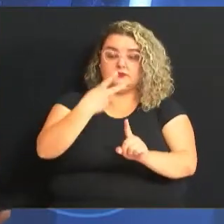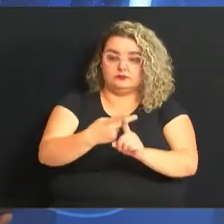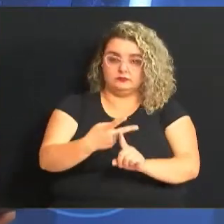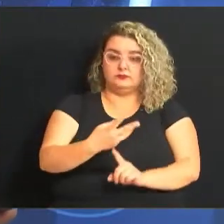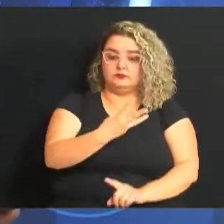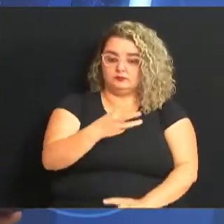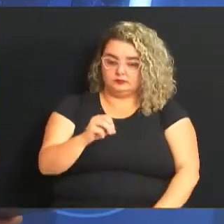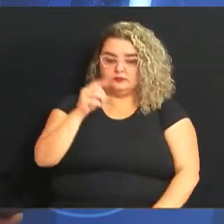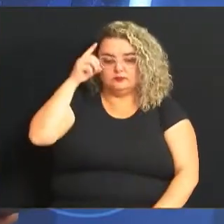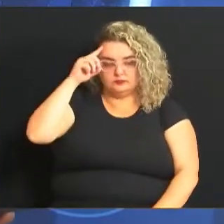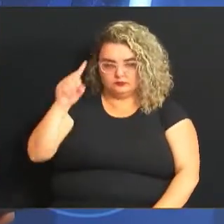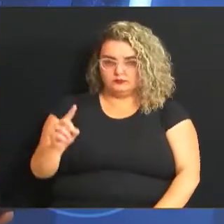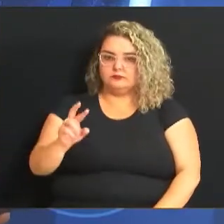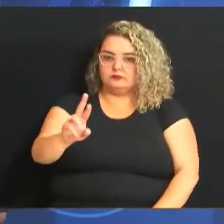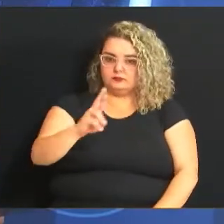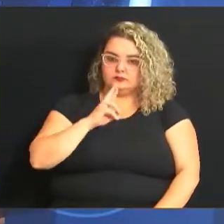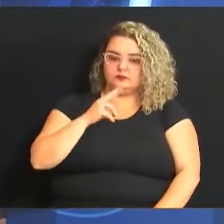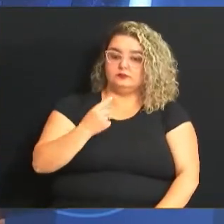ecoterapia.